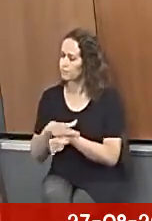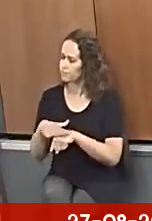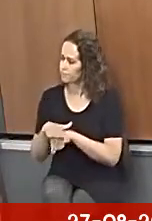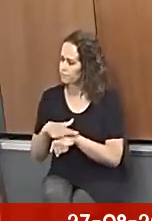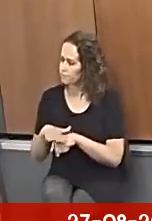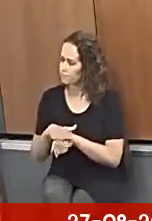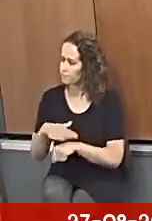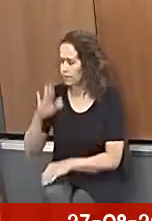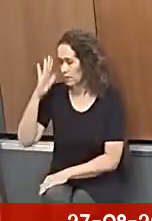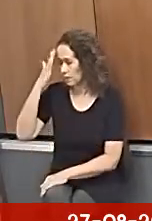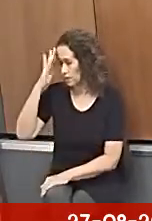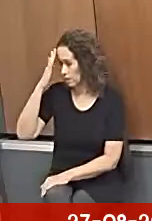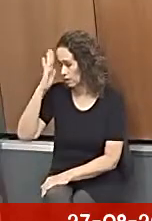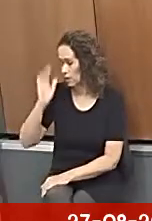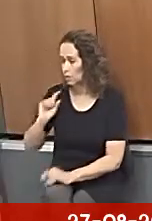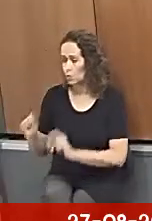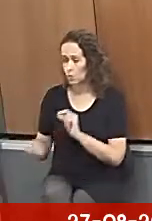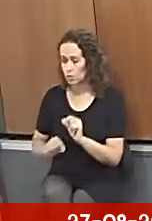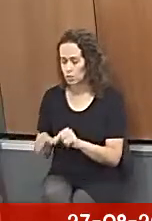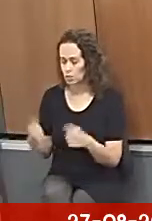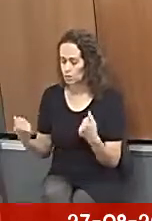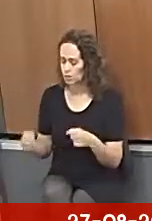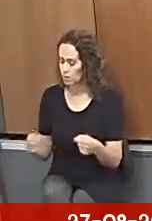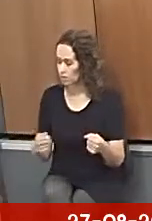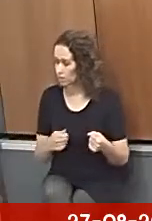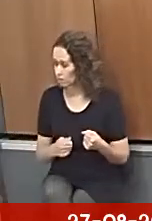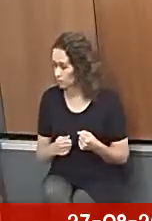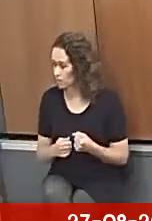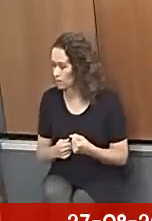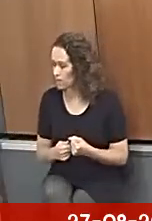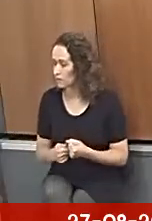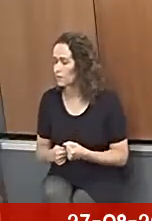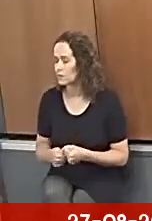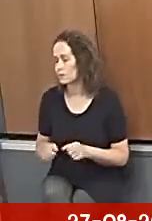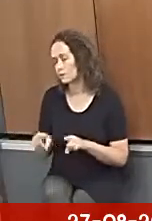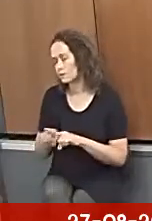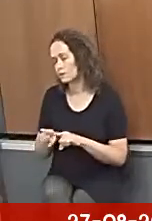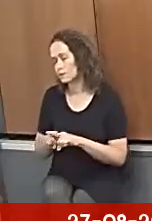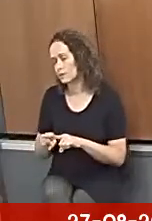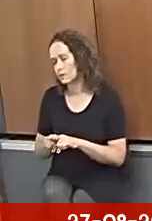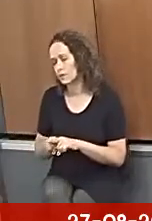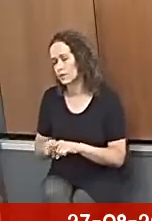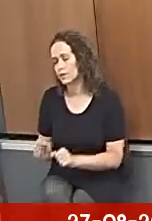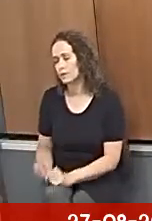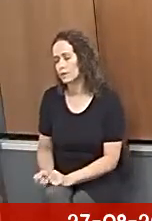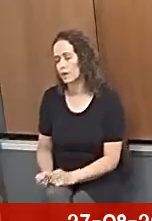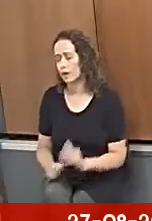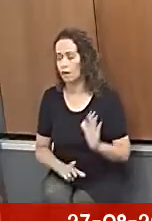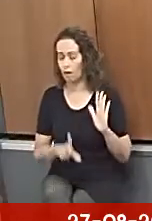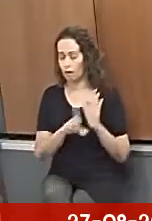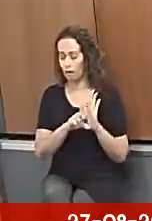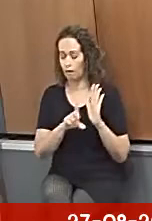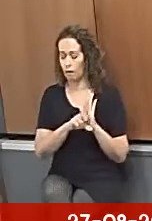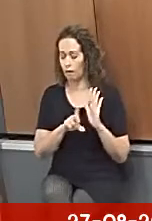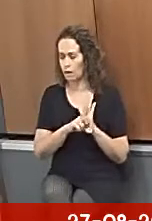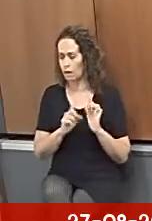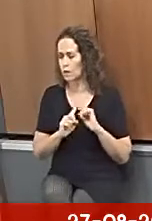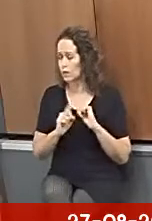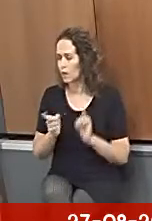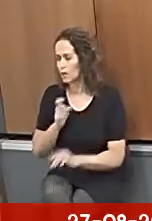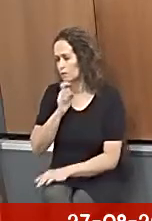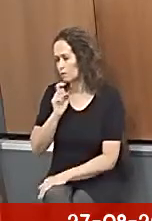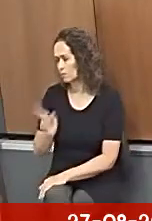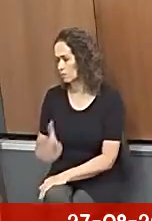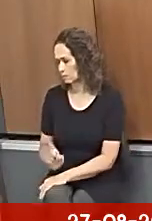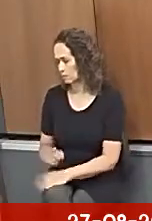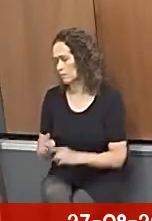compreender as necessidades do torcedor muito mais ou para além da letra fria da lei e amigos já tem convicção